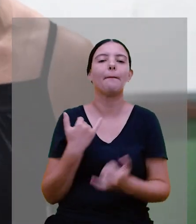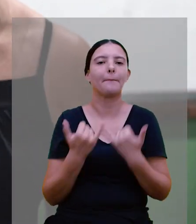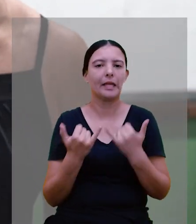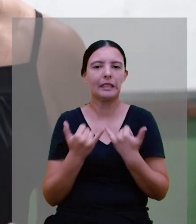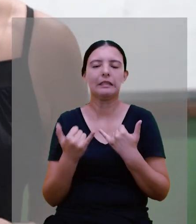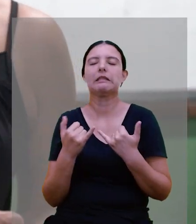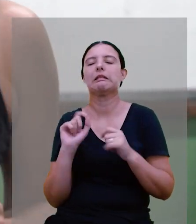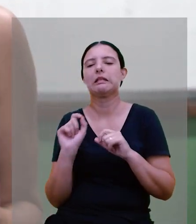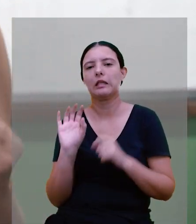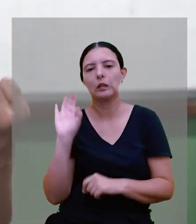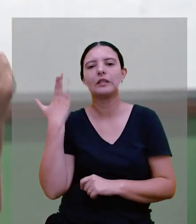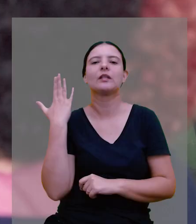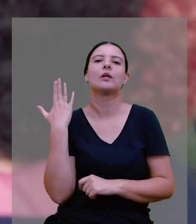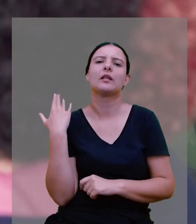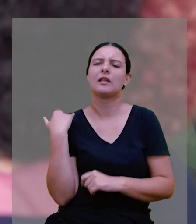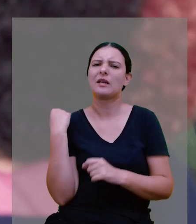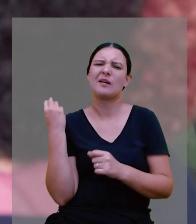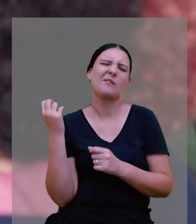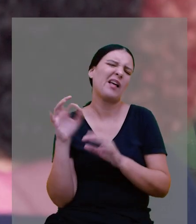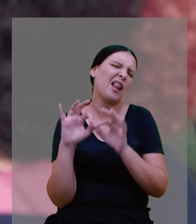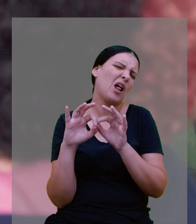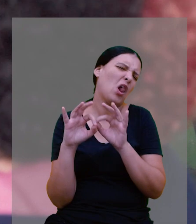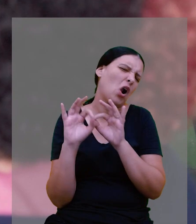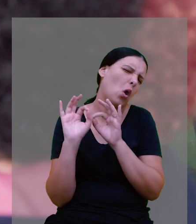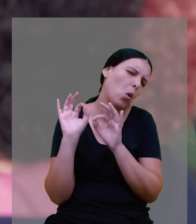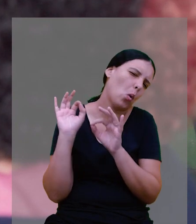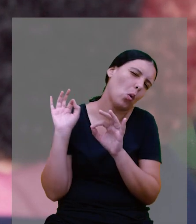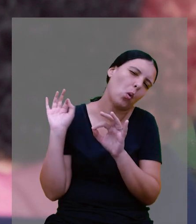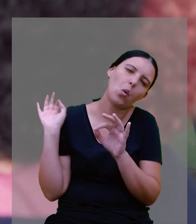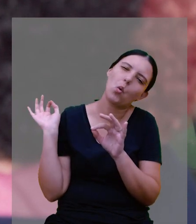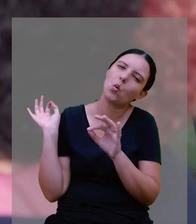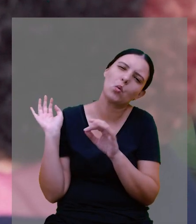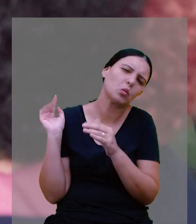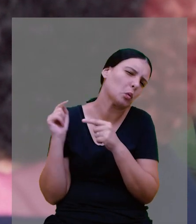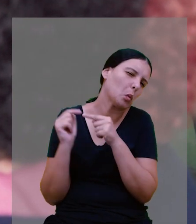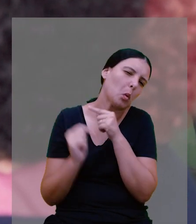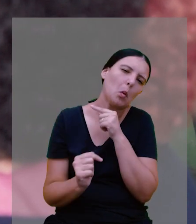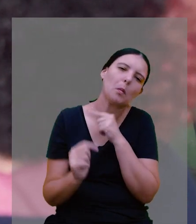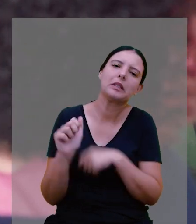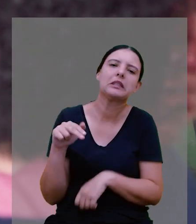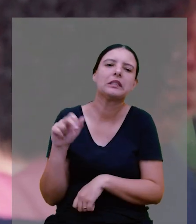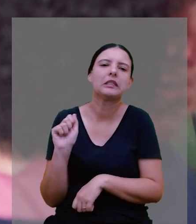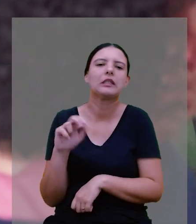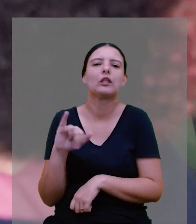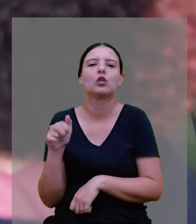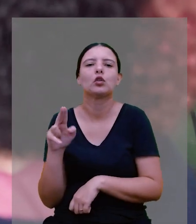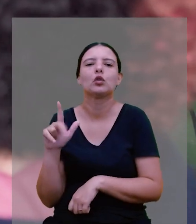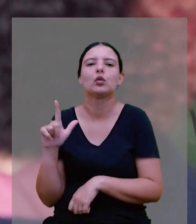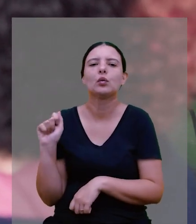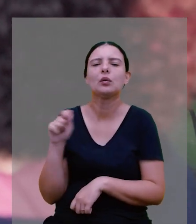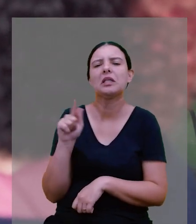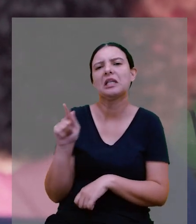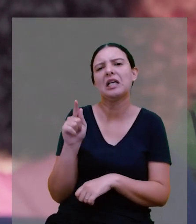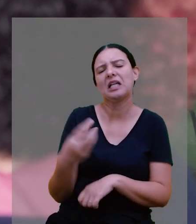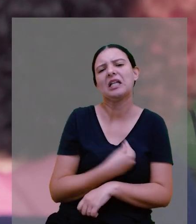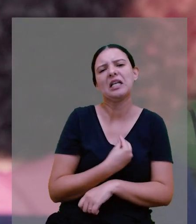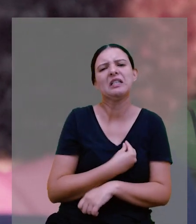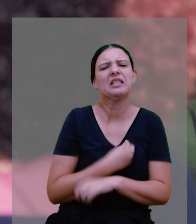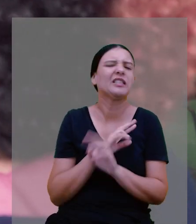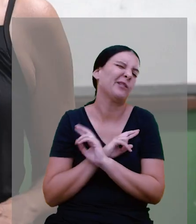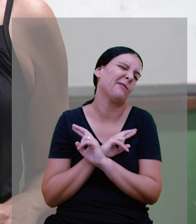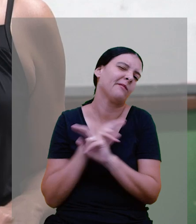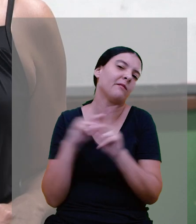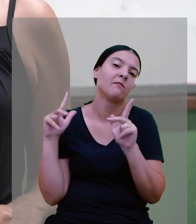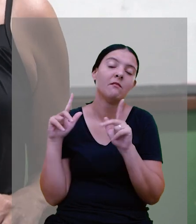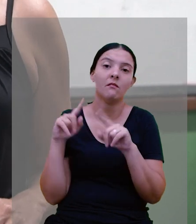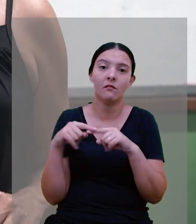Frank é muito longe da vida da Ana Júlia e que ela não está entre uma guerra e outra, nem no campo de concentração.